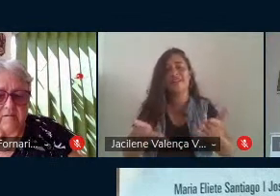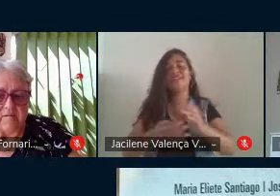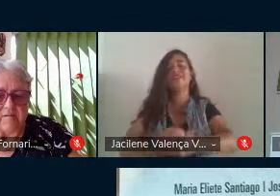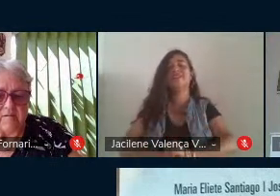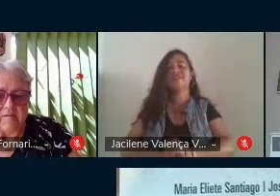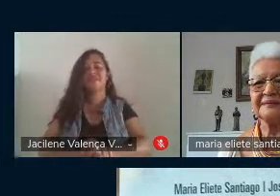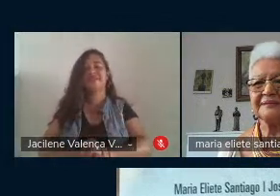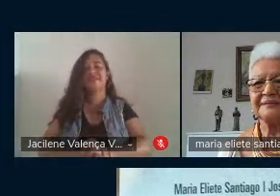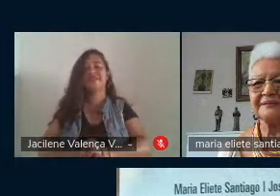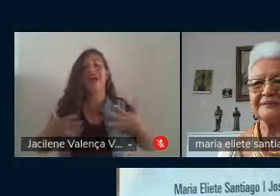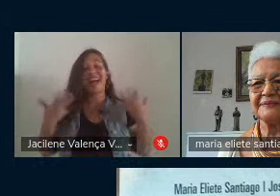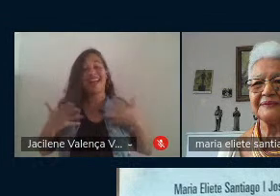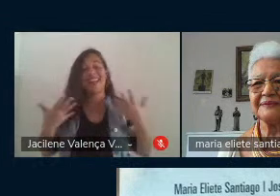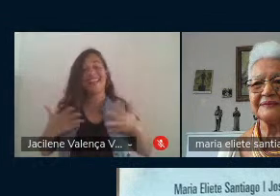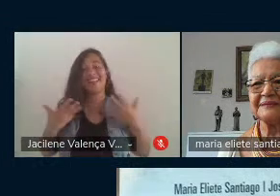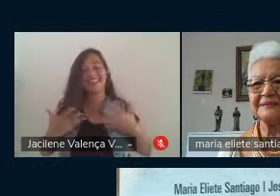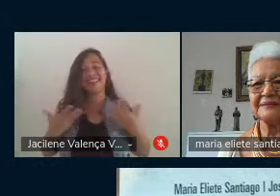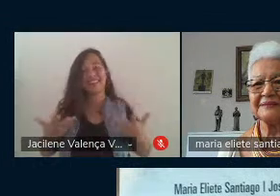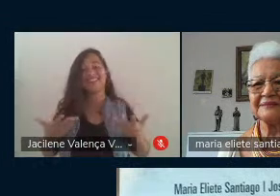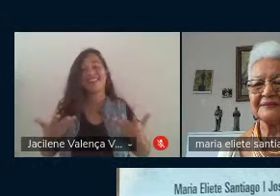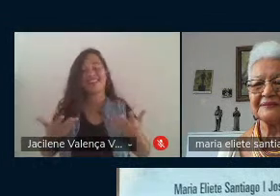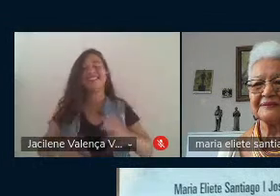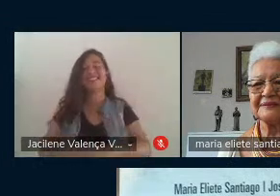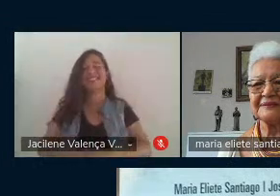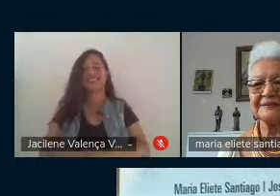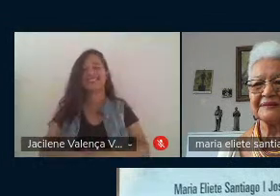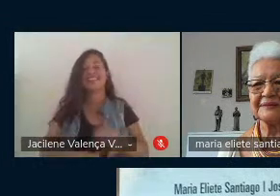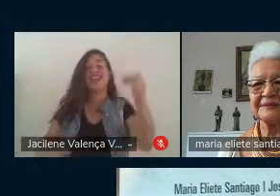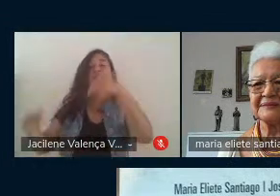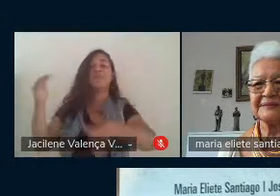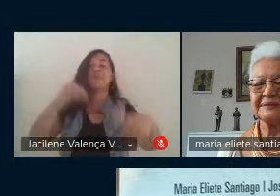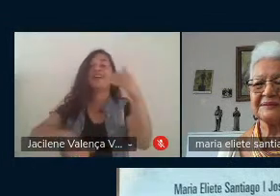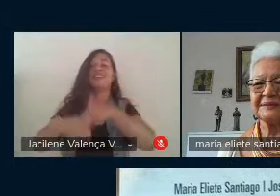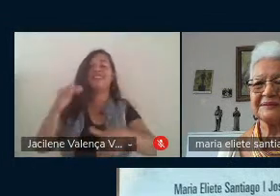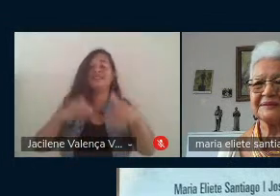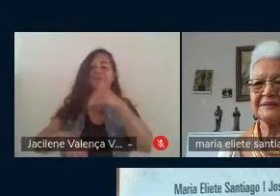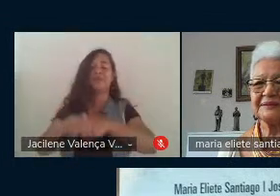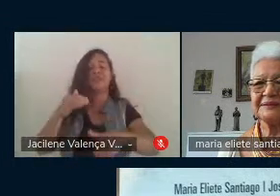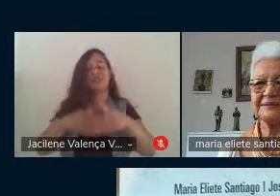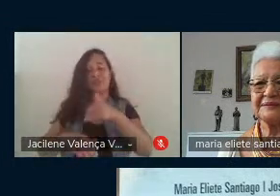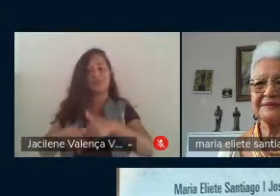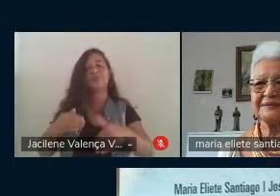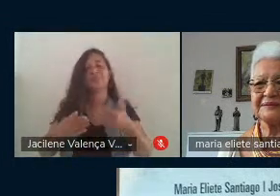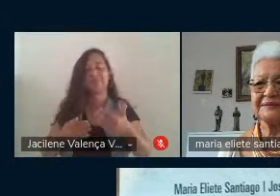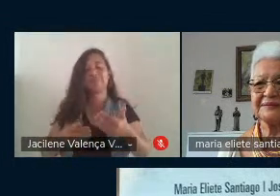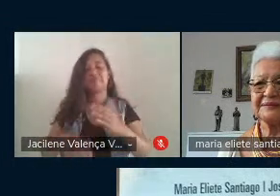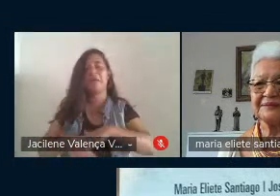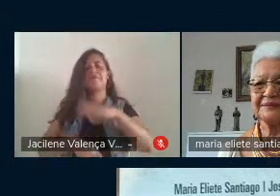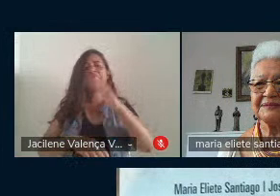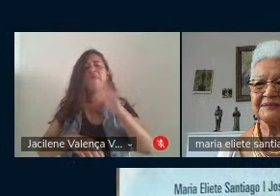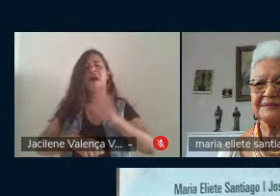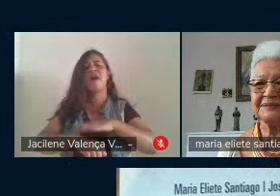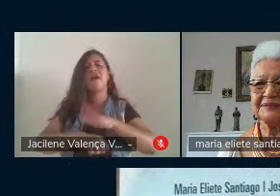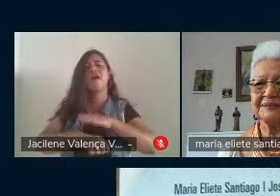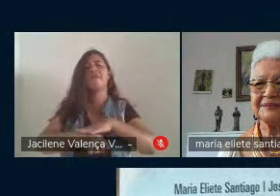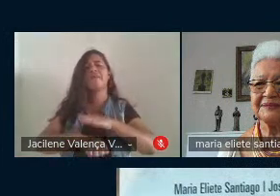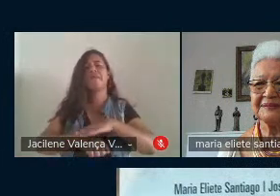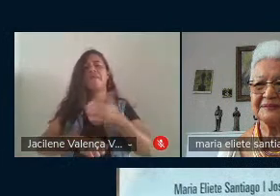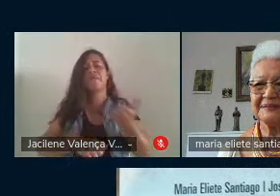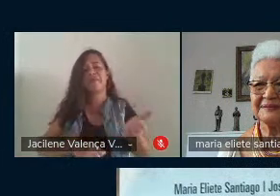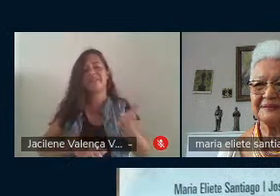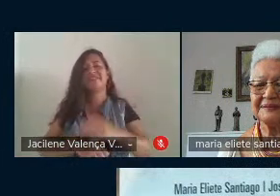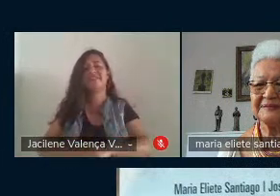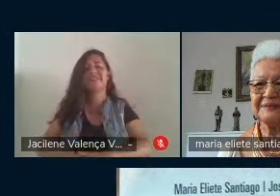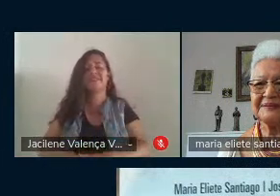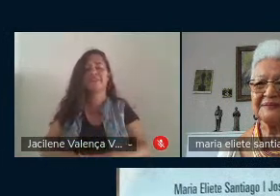alegria muito grande participar de mais um momento, de mais